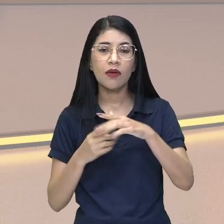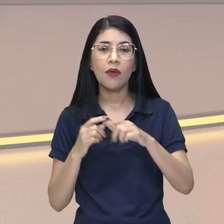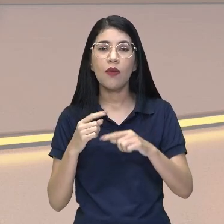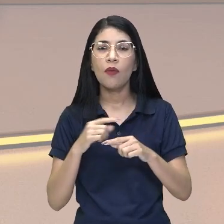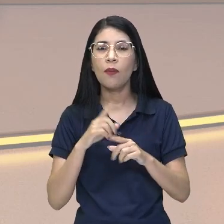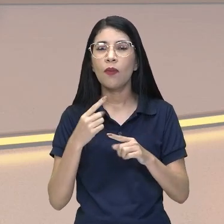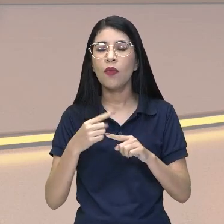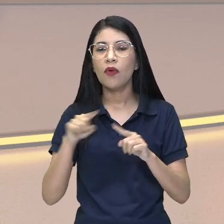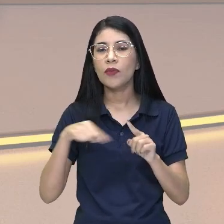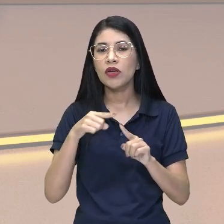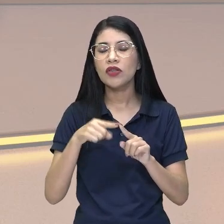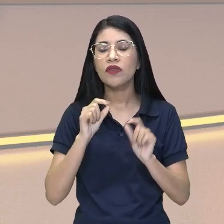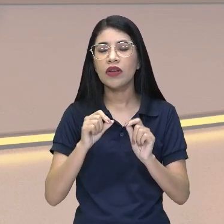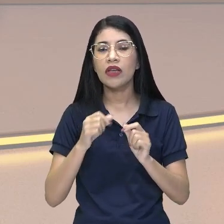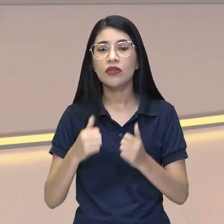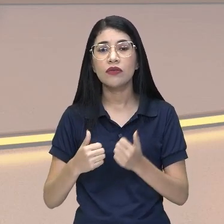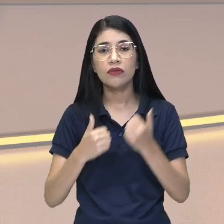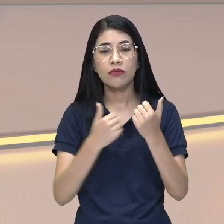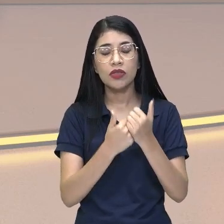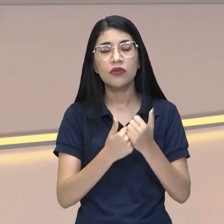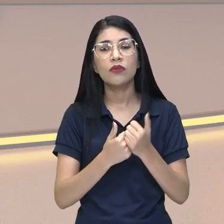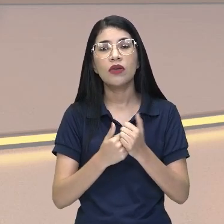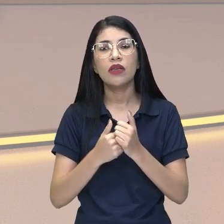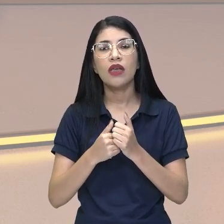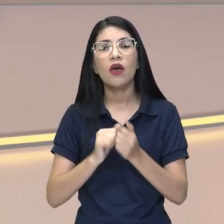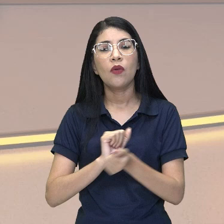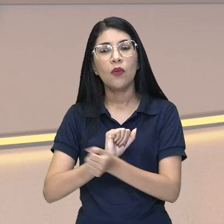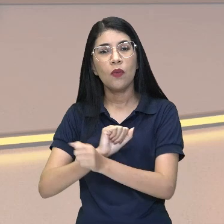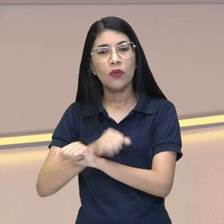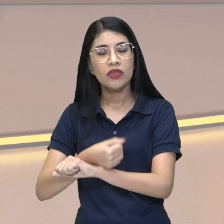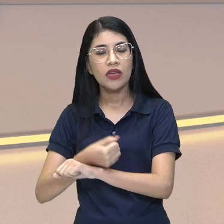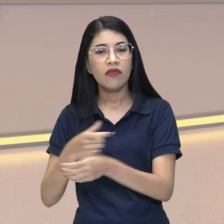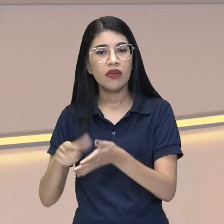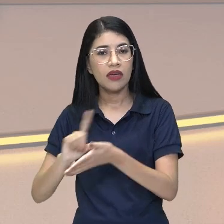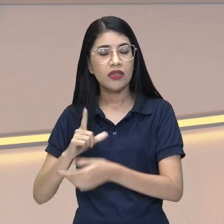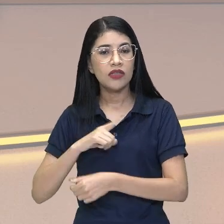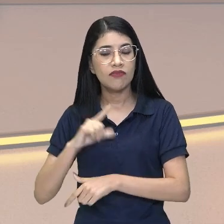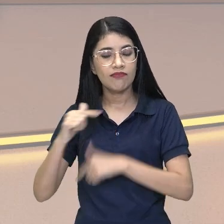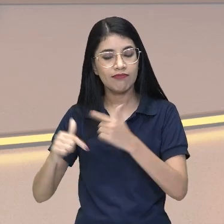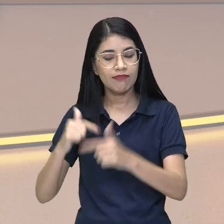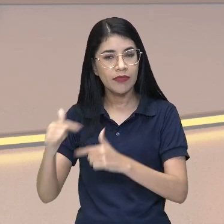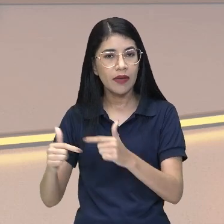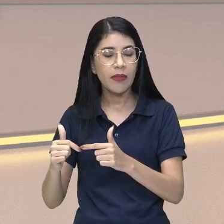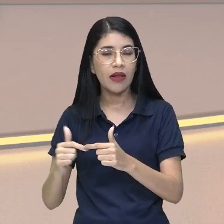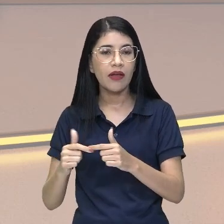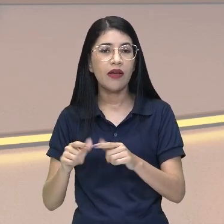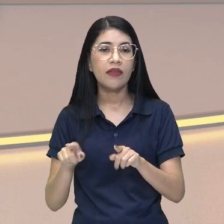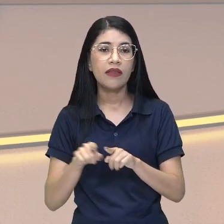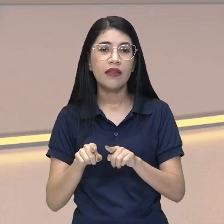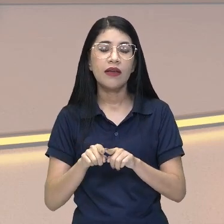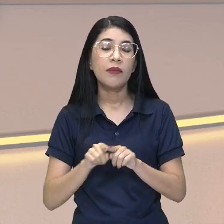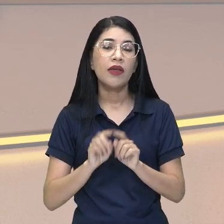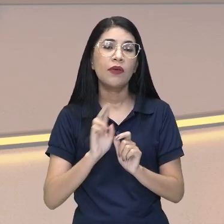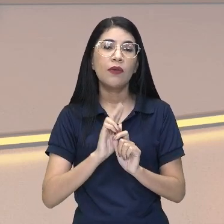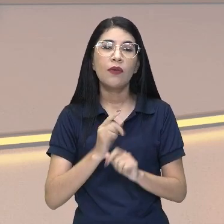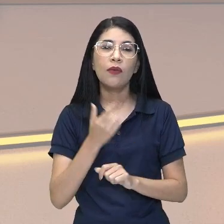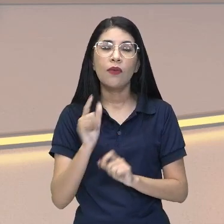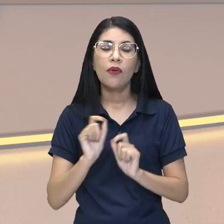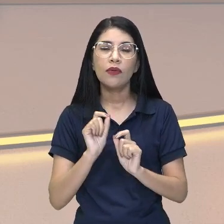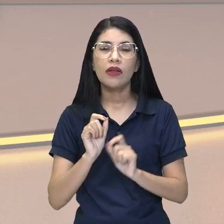a mão de obra escravas, dos negros ex-escravos, e também nesse processo da chamada teoria